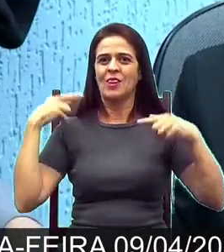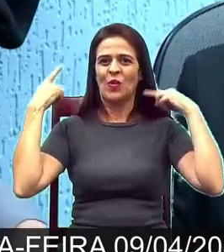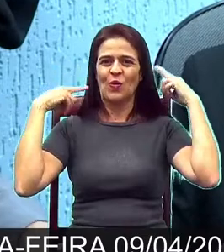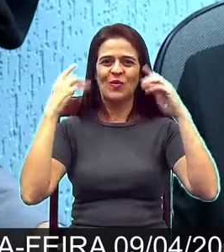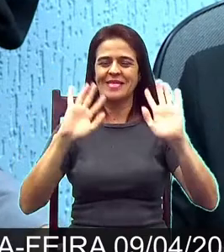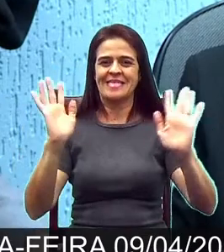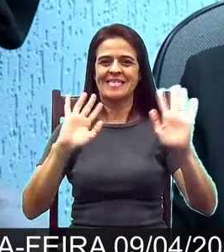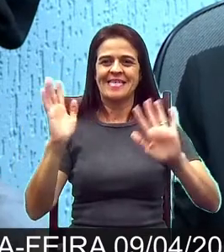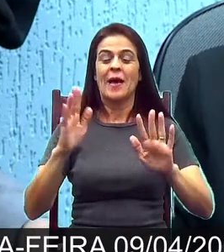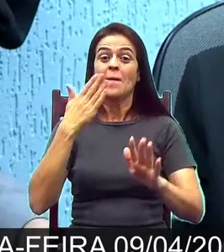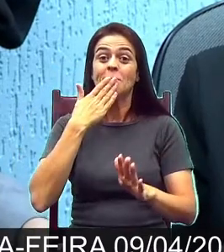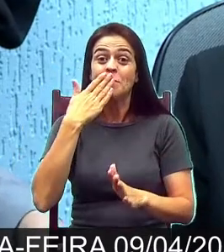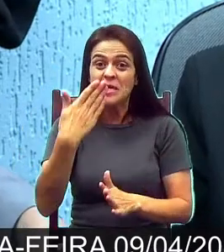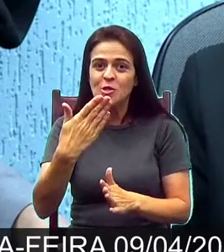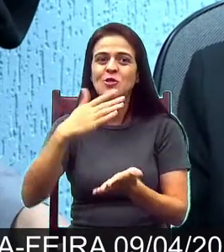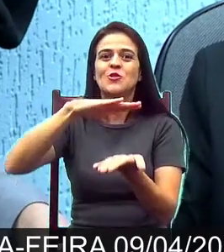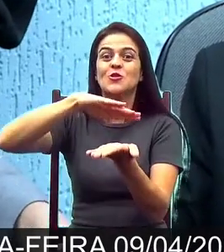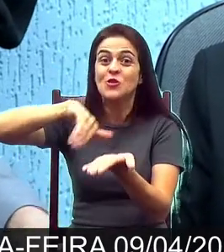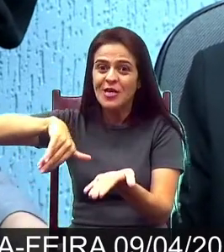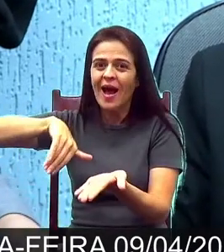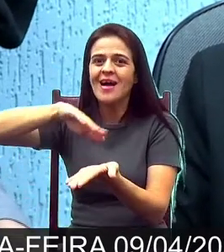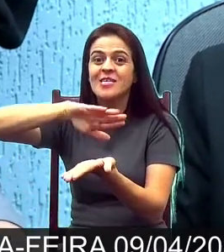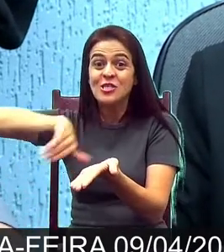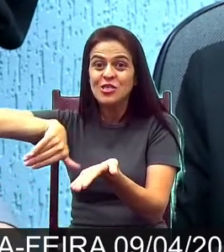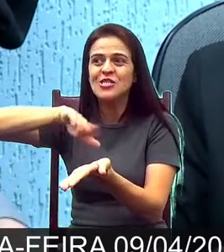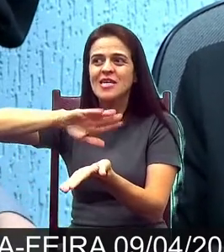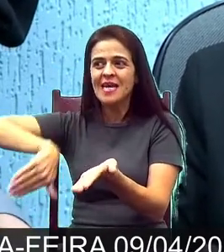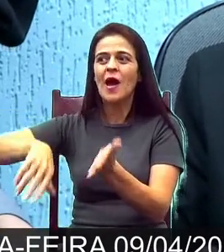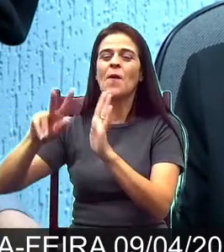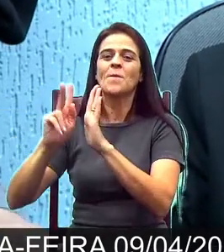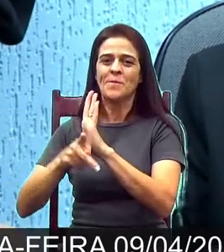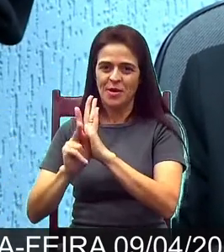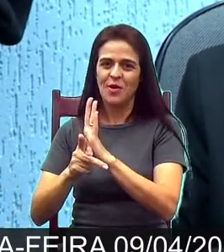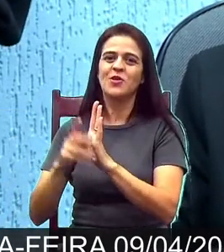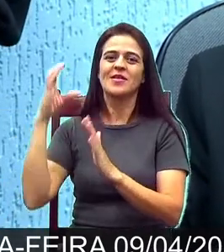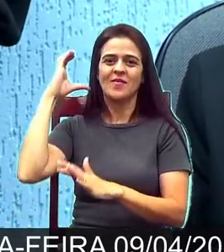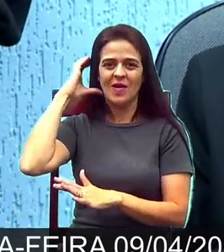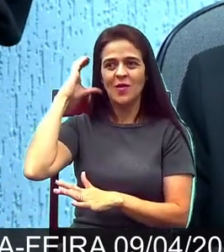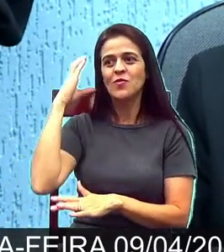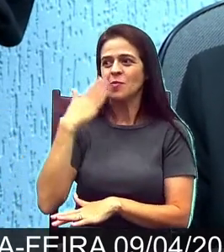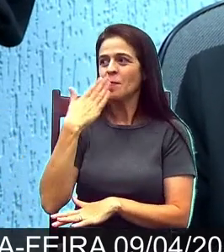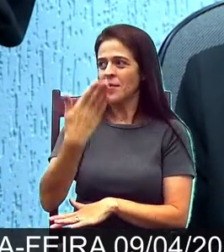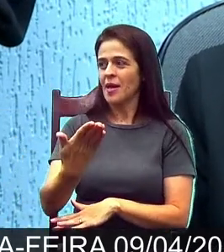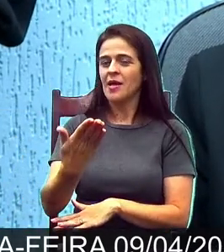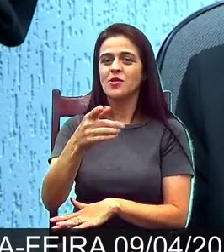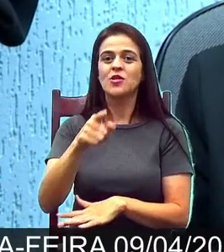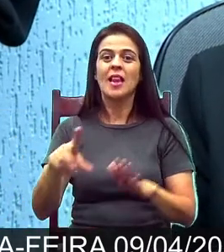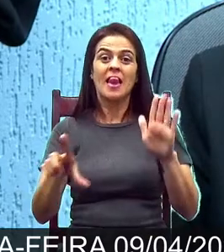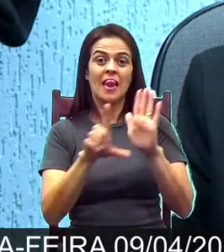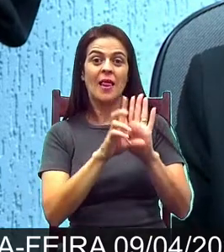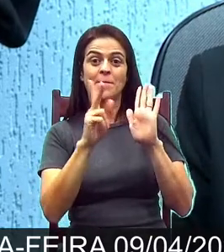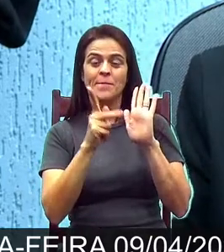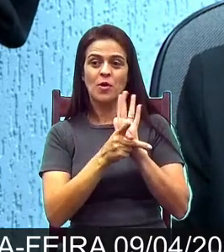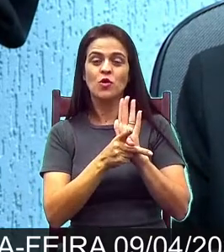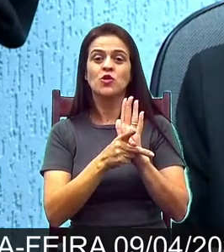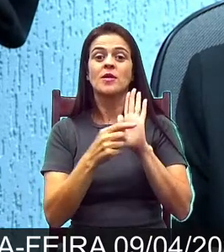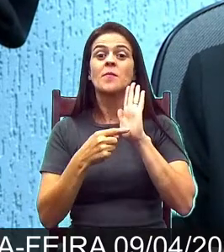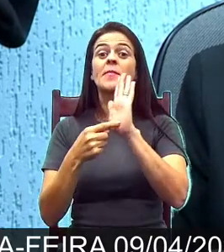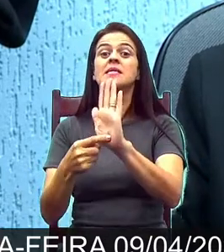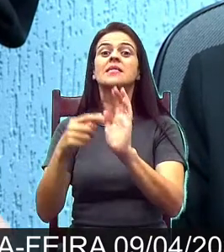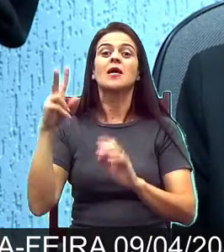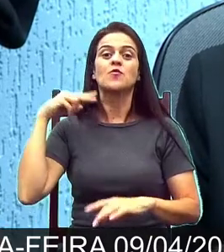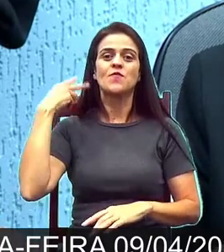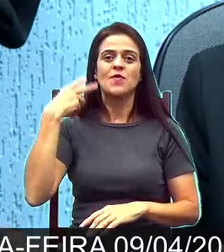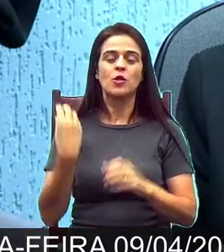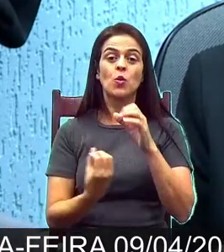Em votação, o pedido de vista realizado pelo vereador Cláudio Lima ao trâmite do projeto de lei apresentado pelo vereador